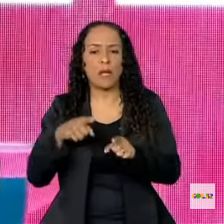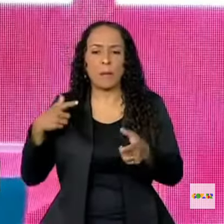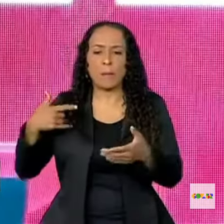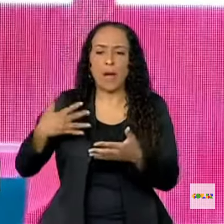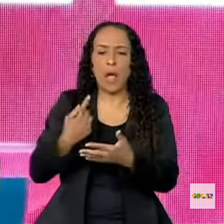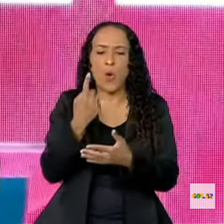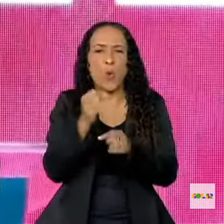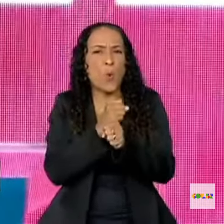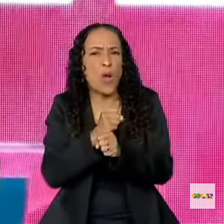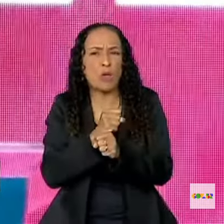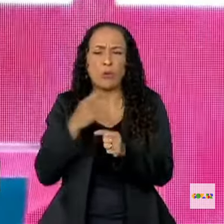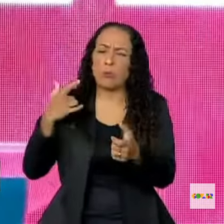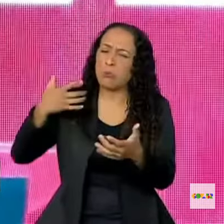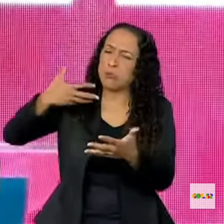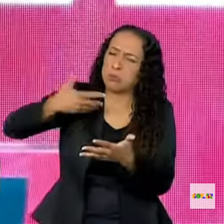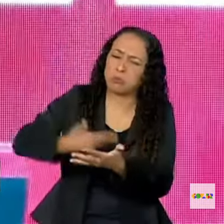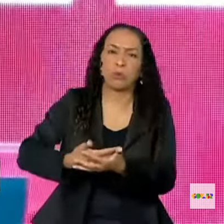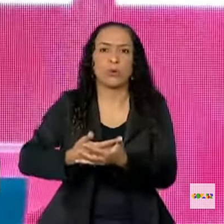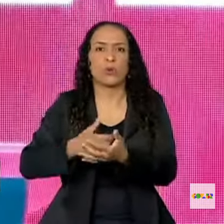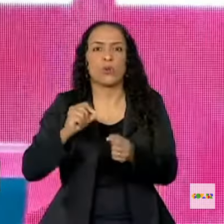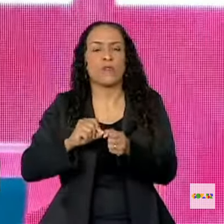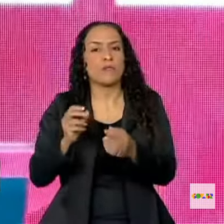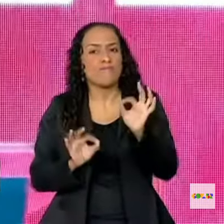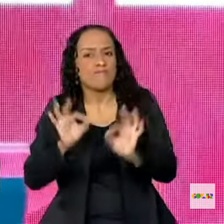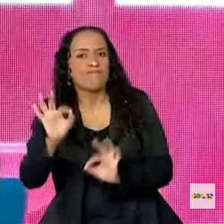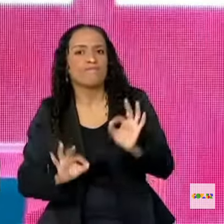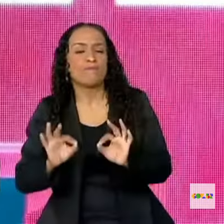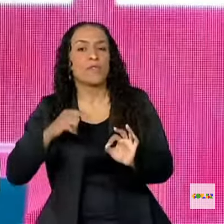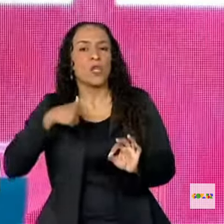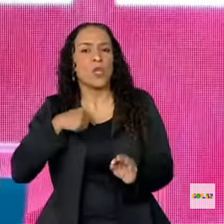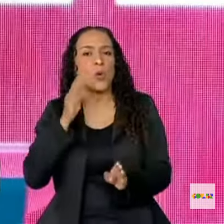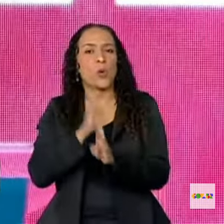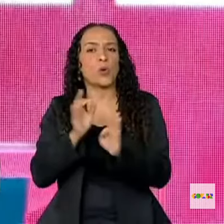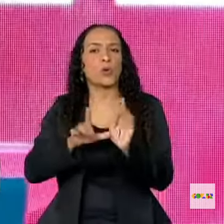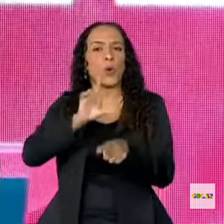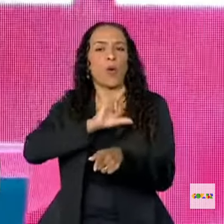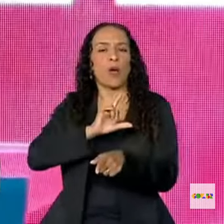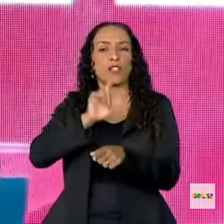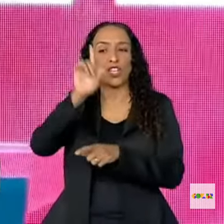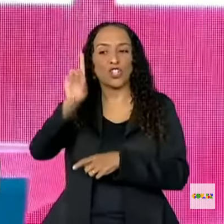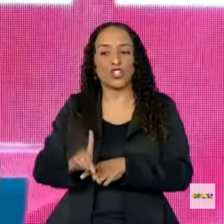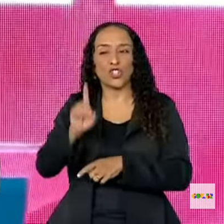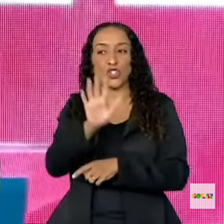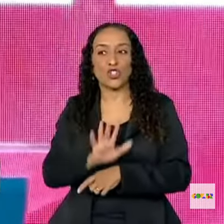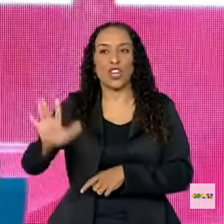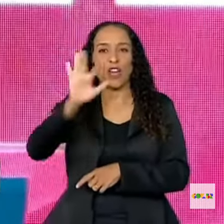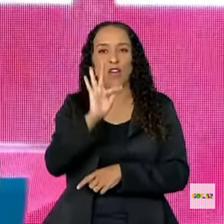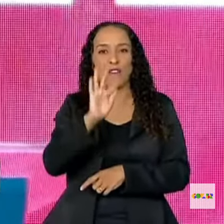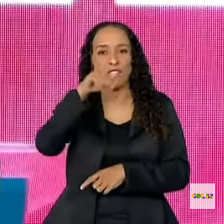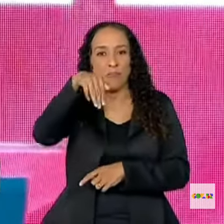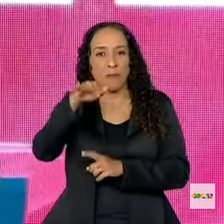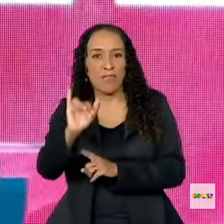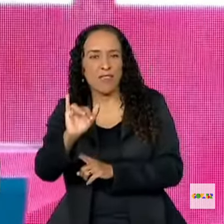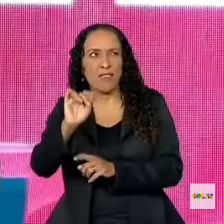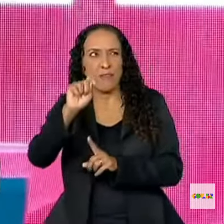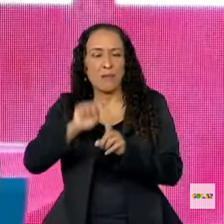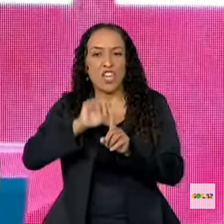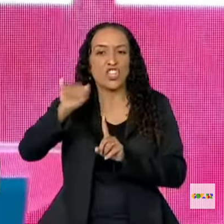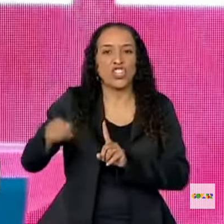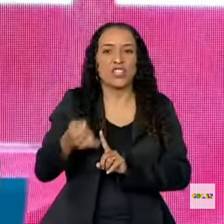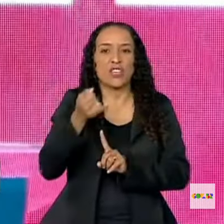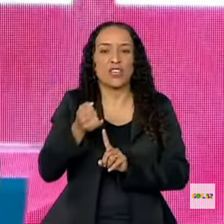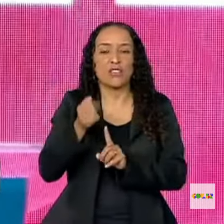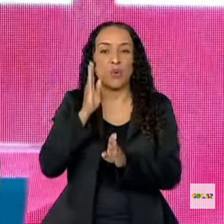ano inteiro fazendo isso e eu tinha encontrado com a diretora Geral do FMI em Janeiro no Encontro do